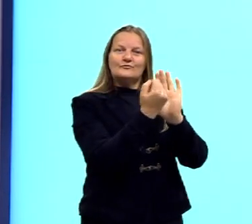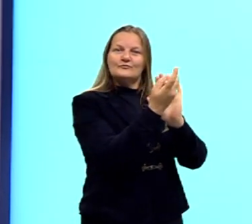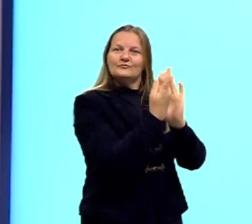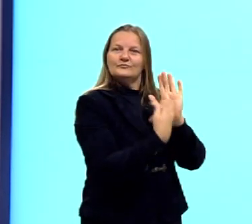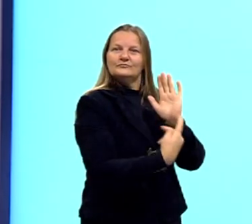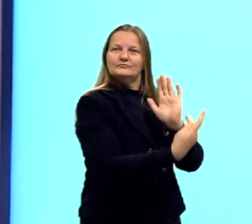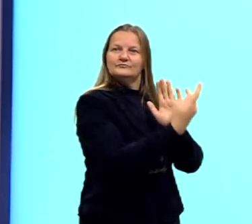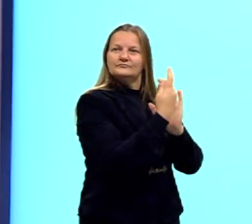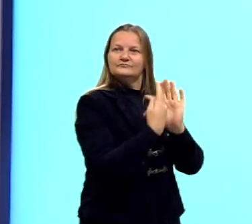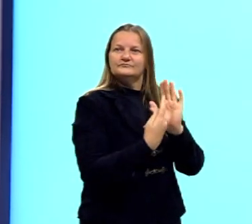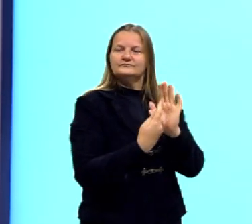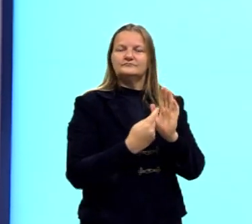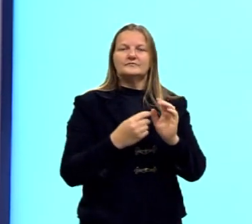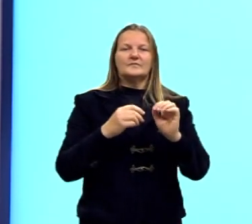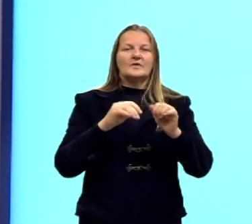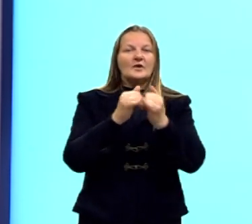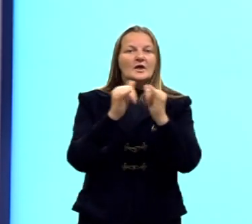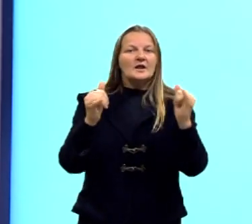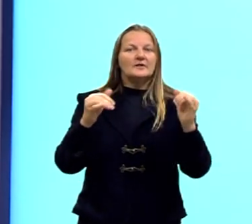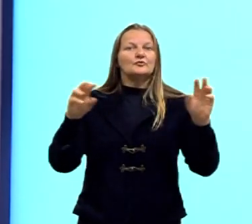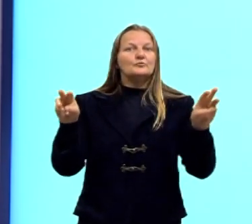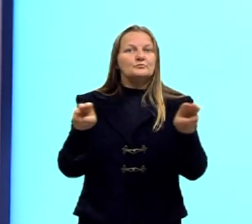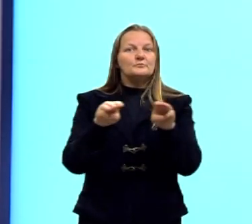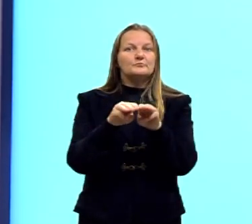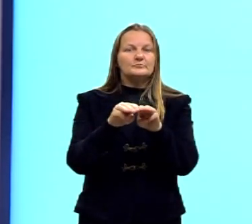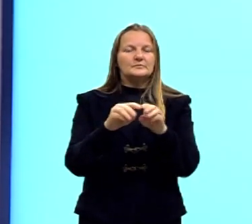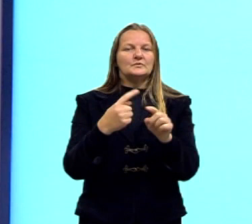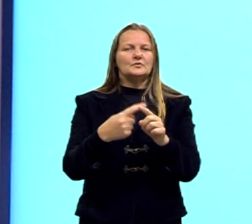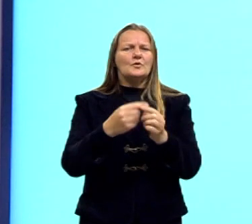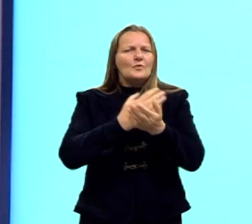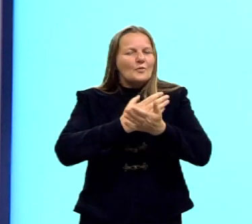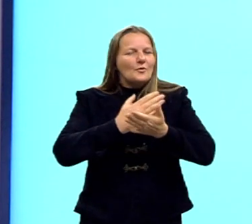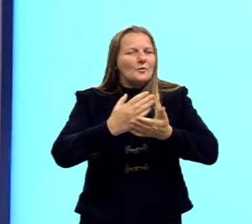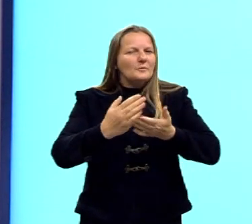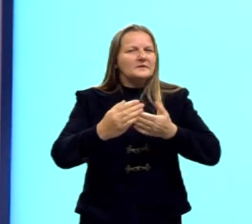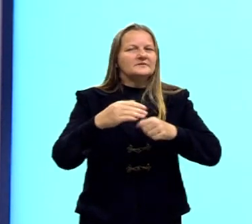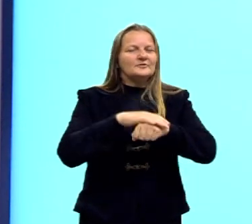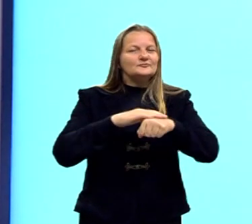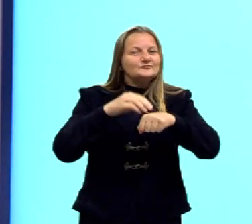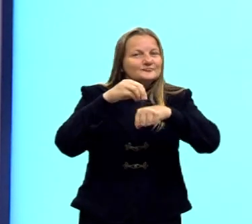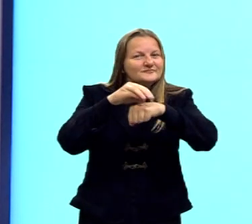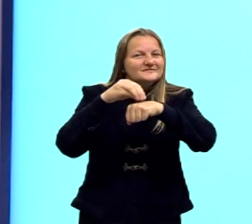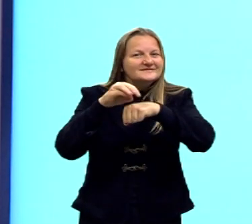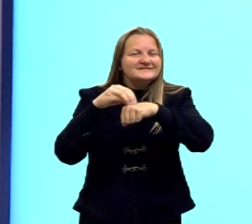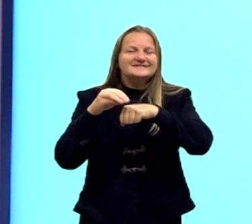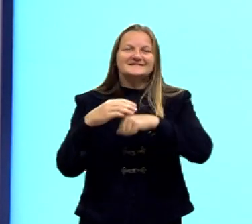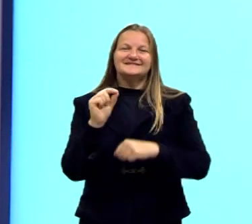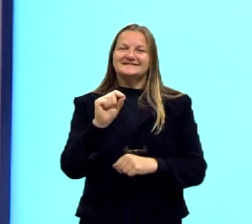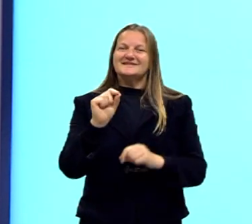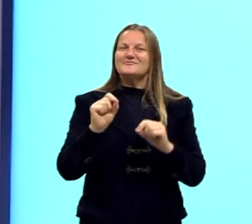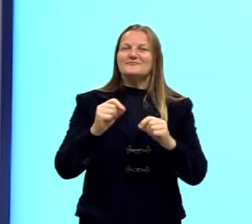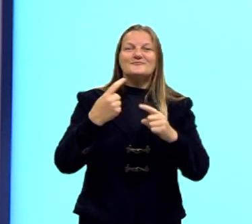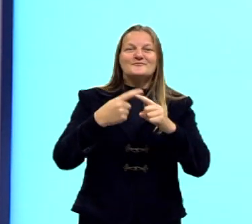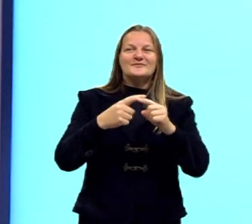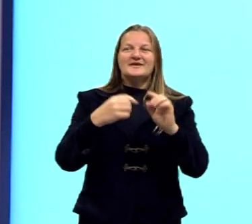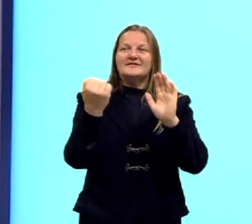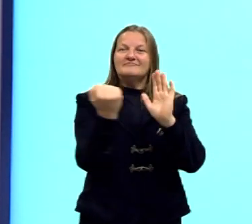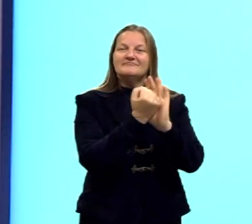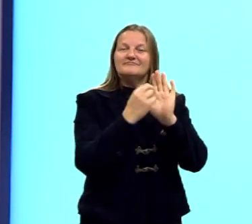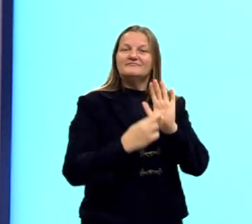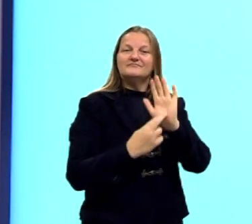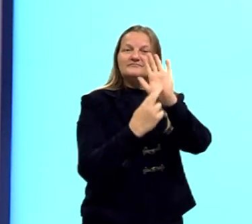esse eletromagnetismo Hoje a gente vai falar começar a dar alguns indícios do que que isso aqui na